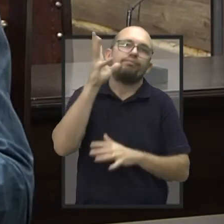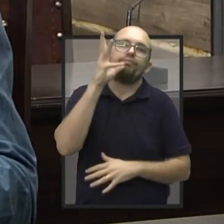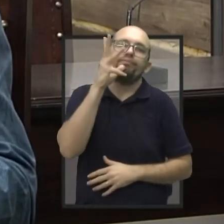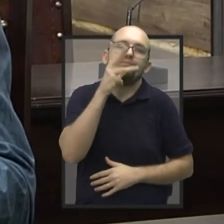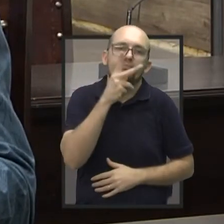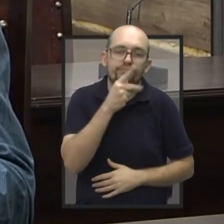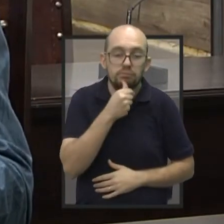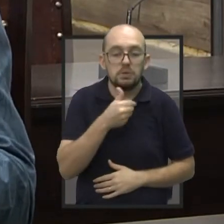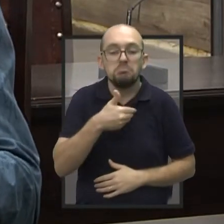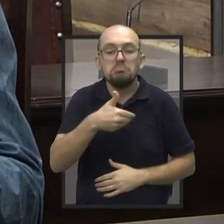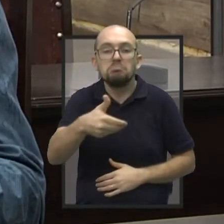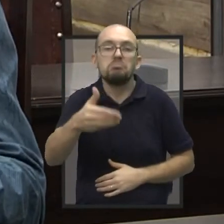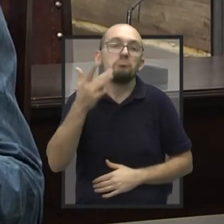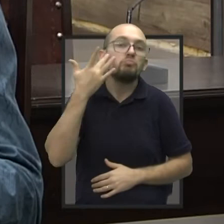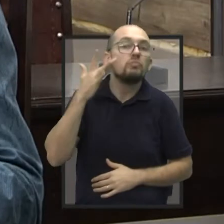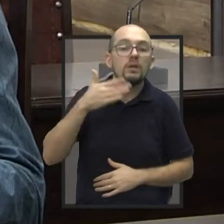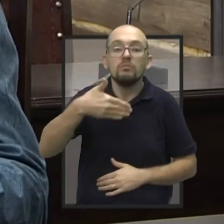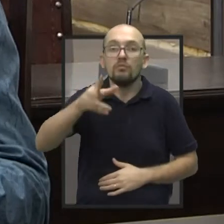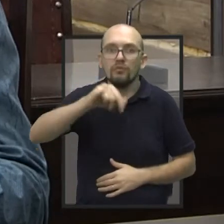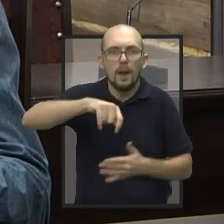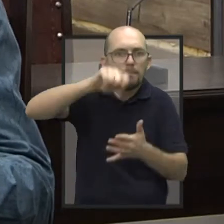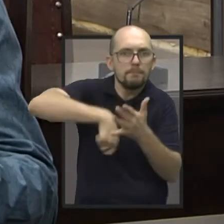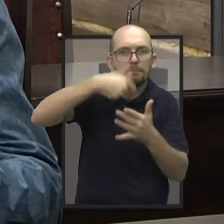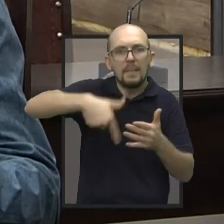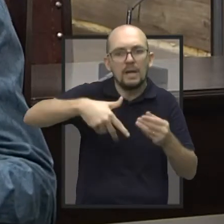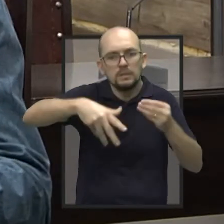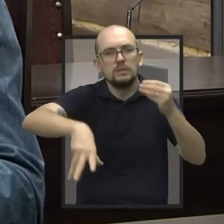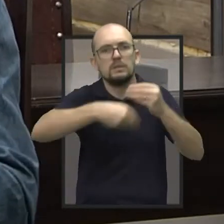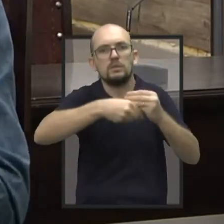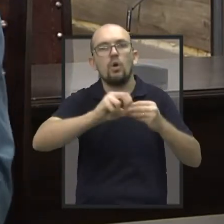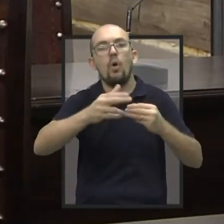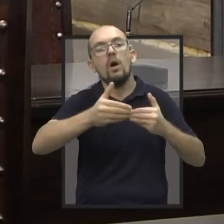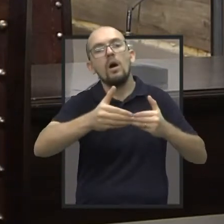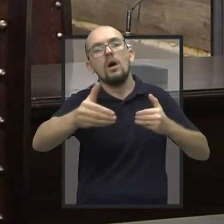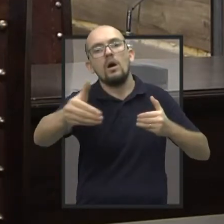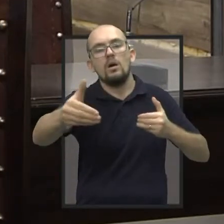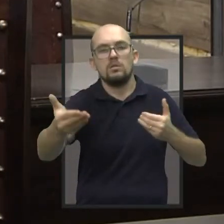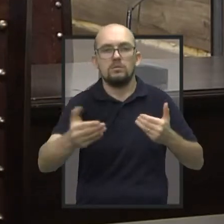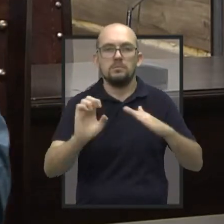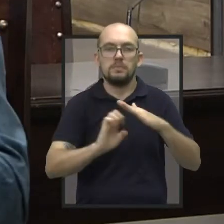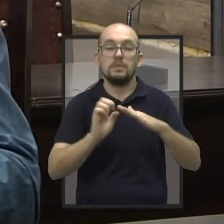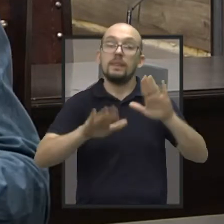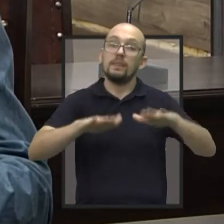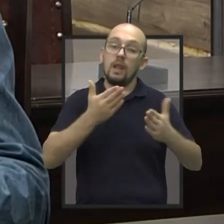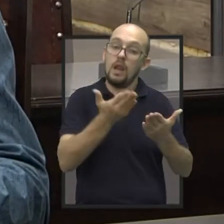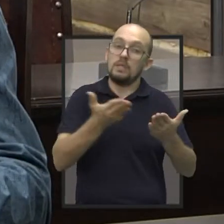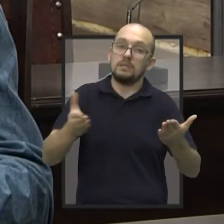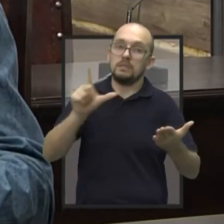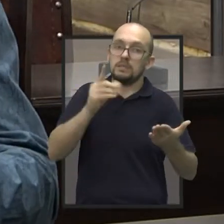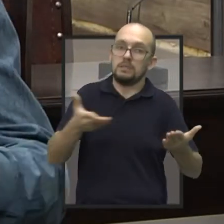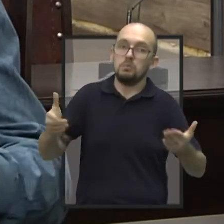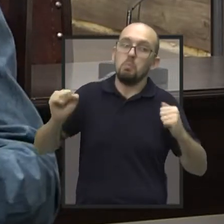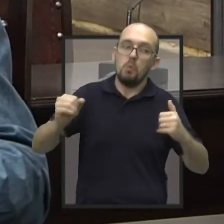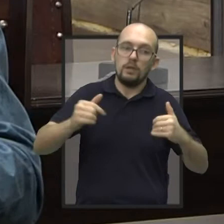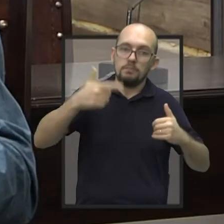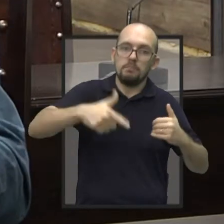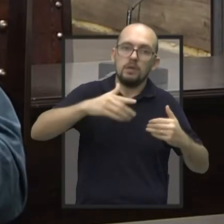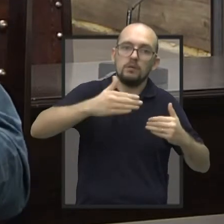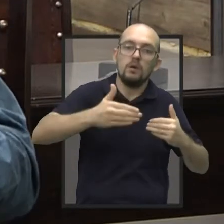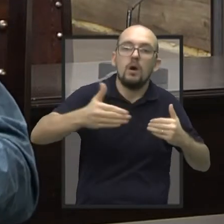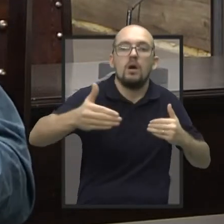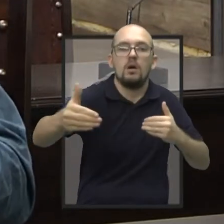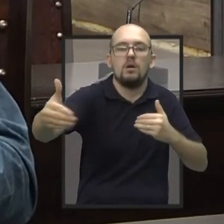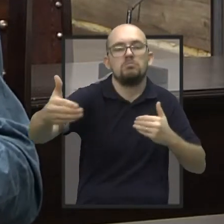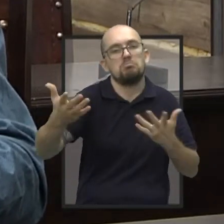quer saber se vai prorrogar ou se vai ser feito um novo processo? Sim, se pode ser prorrogado, porque depende da licitação, pode ser prorrogado. Agora, se